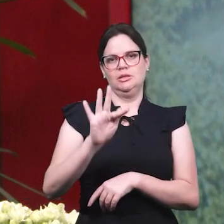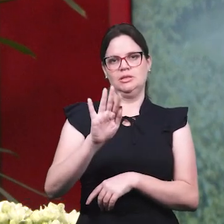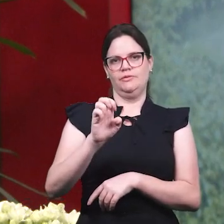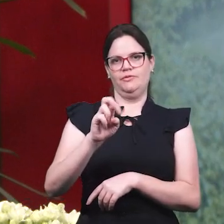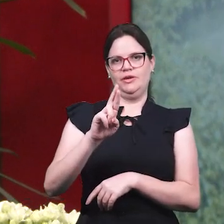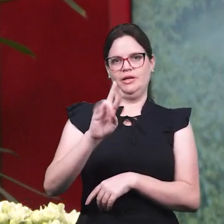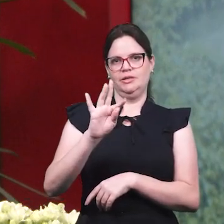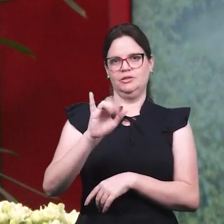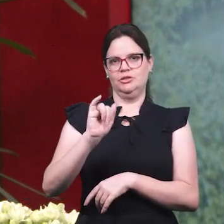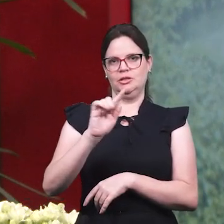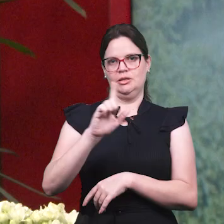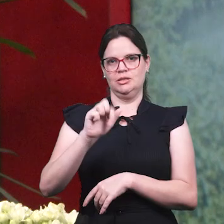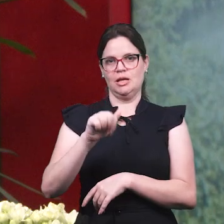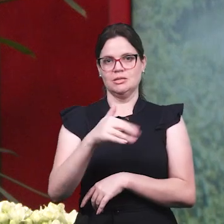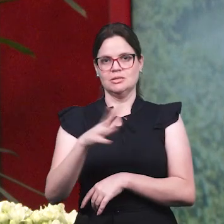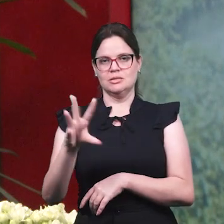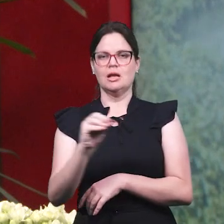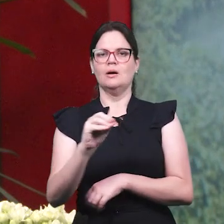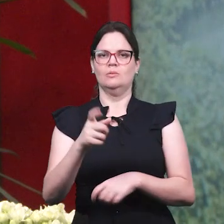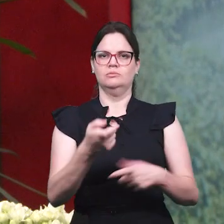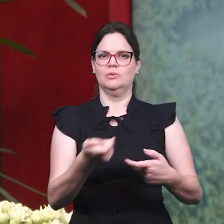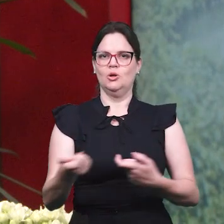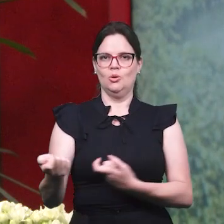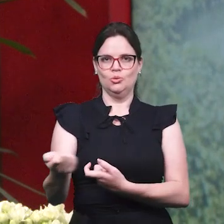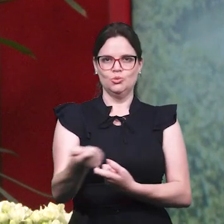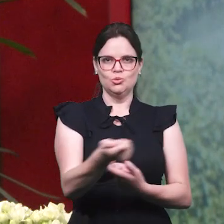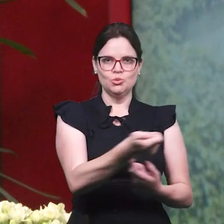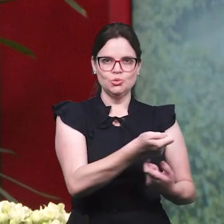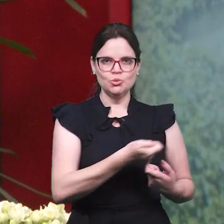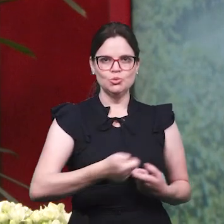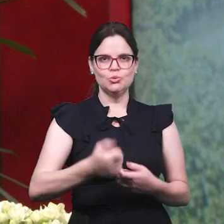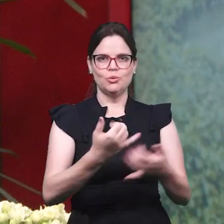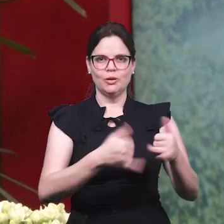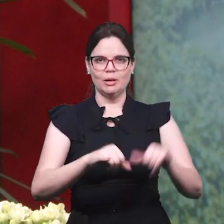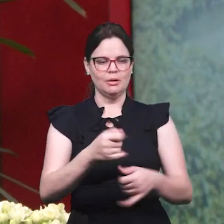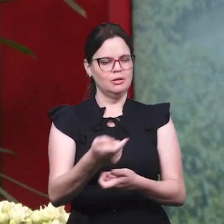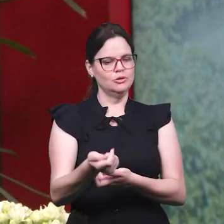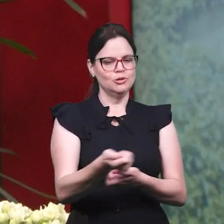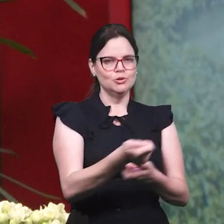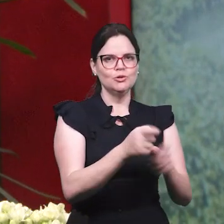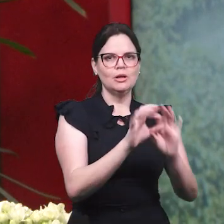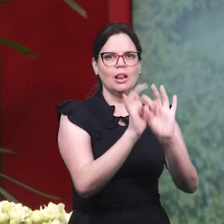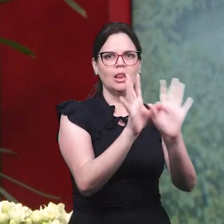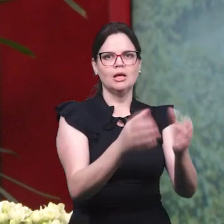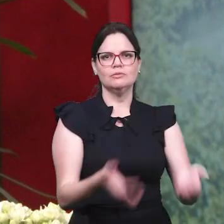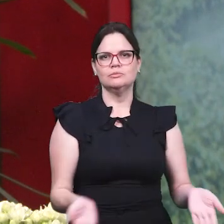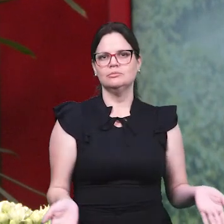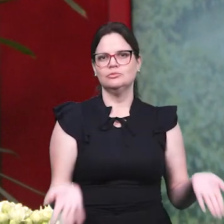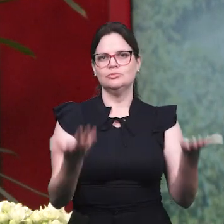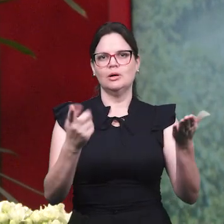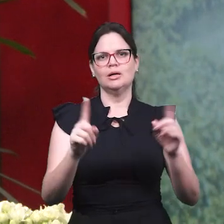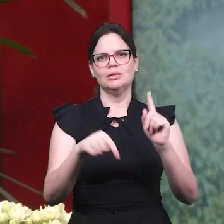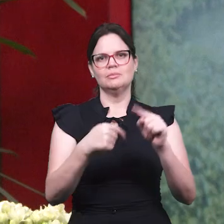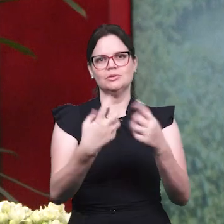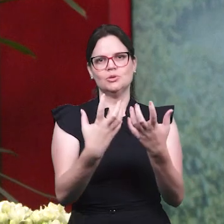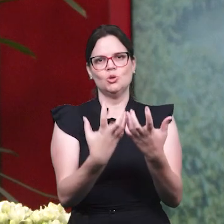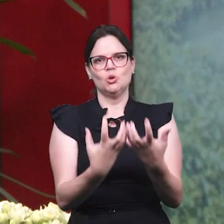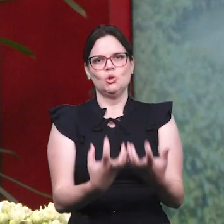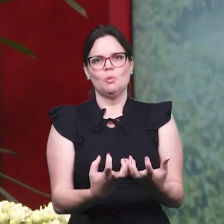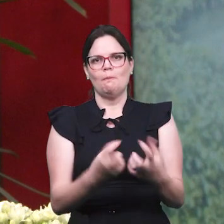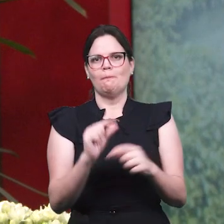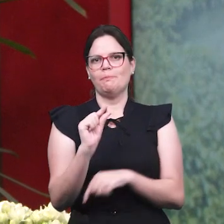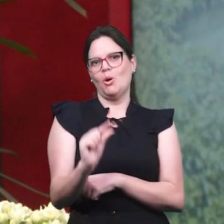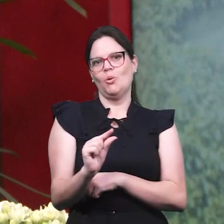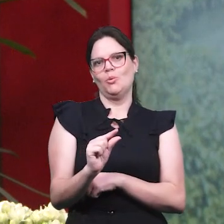agrícola e esses nutrientes são dispersados na forma livre, eles vão absorver muito pouco pela